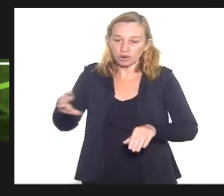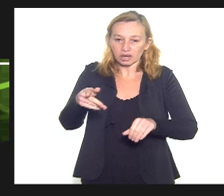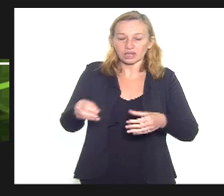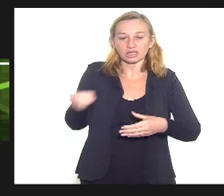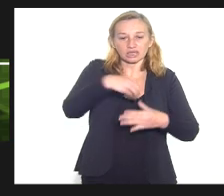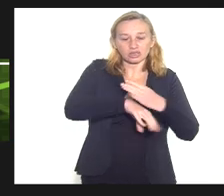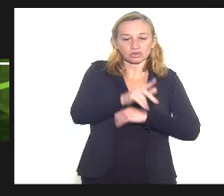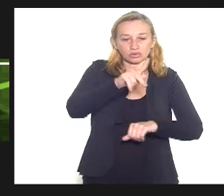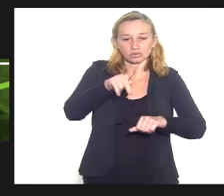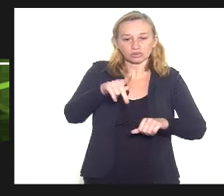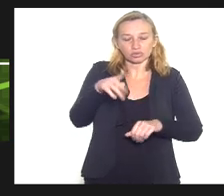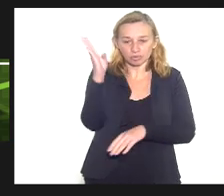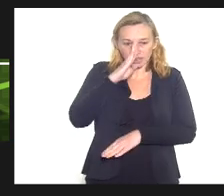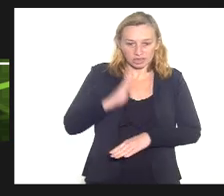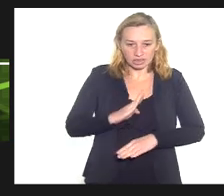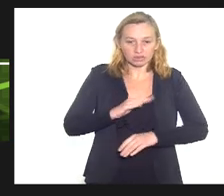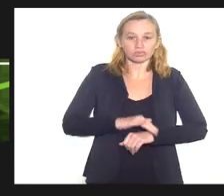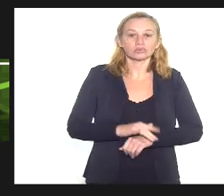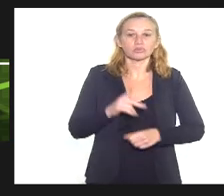gás offshore.